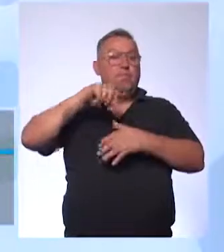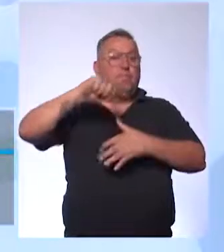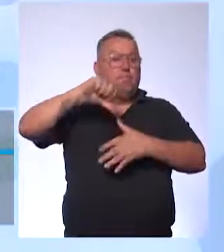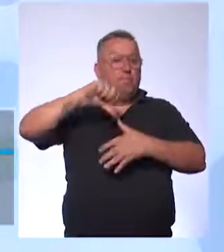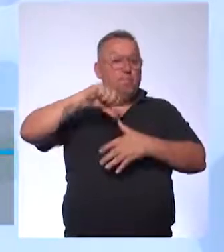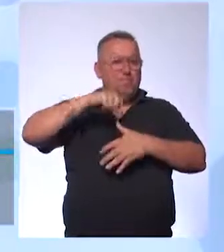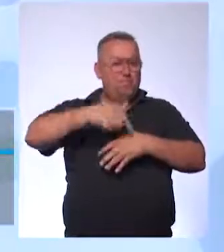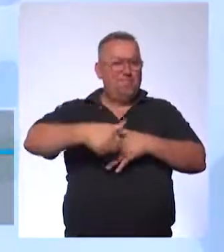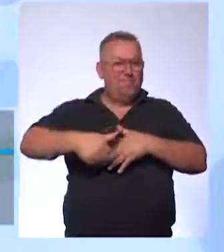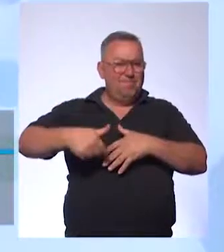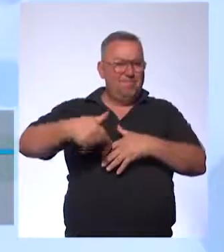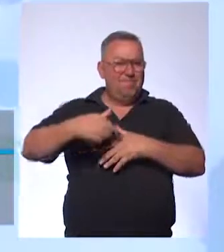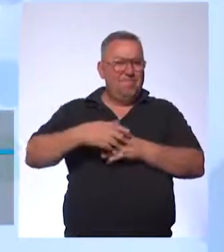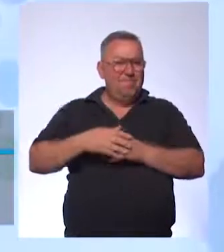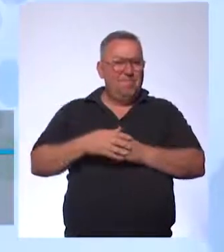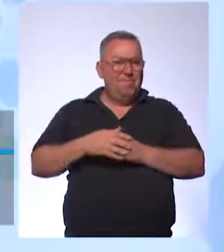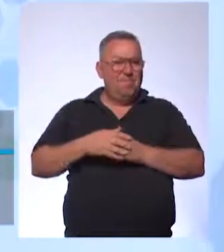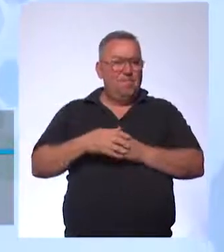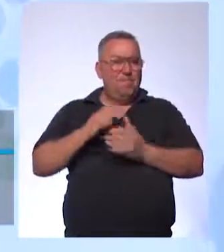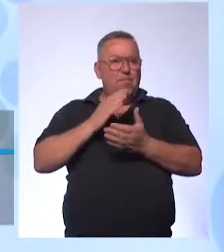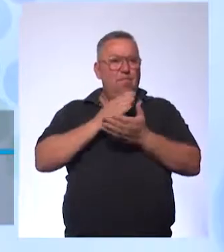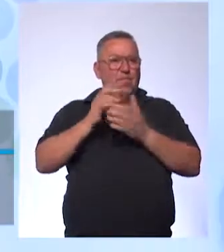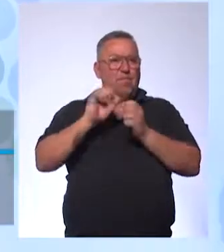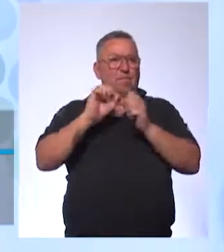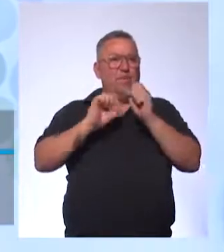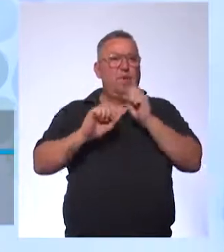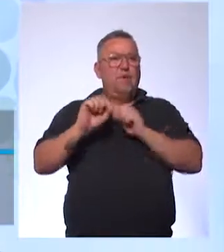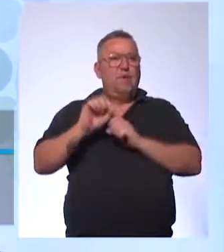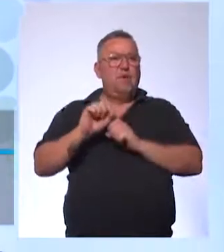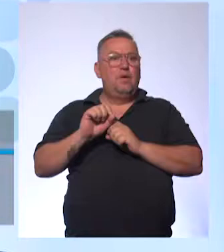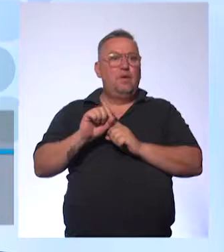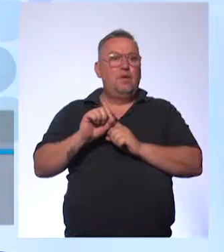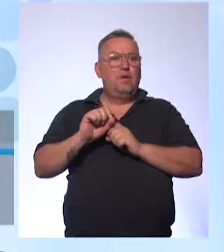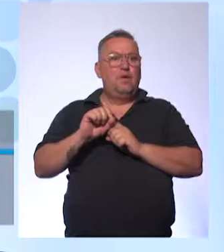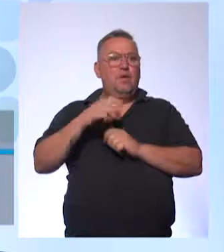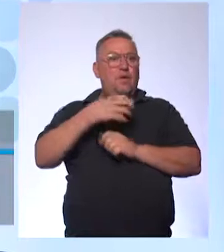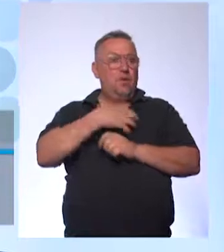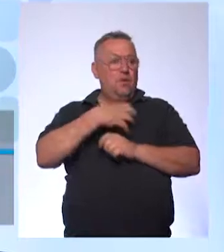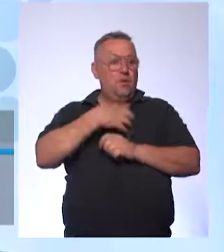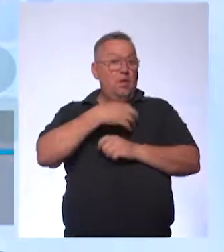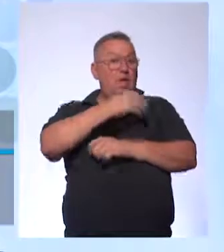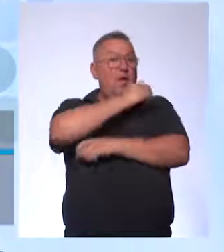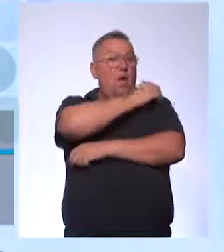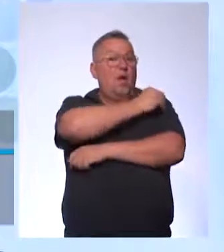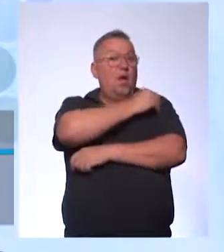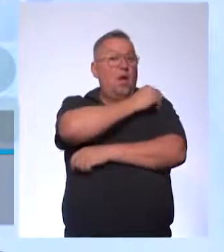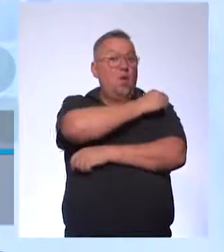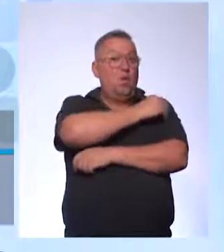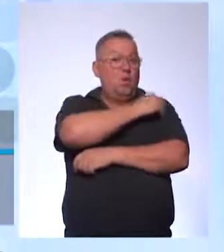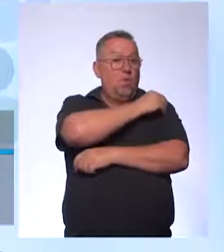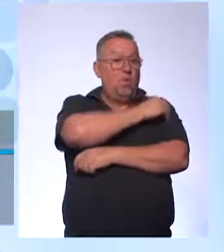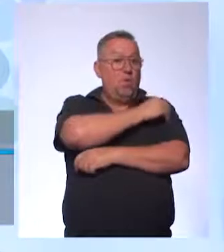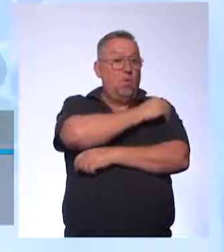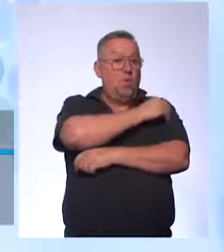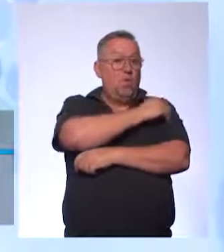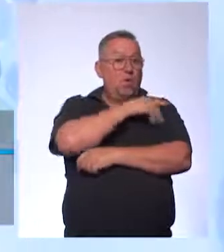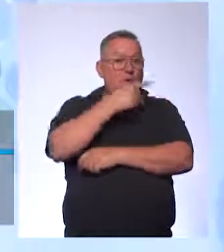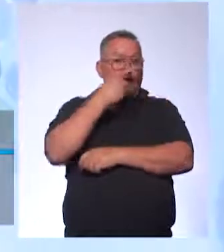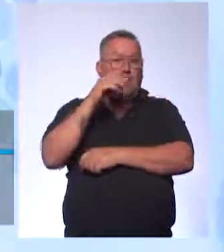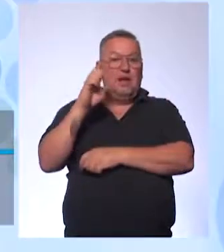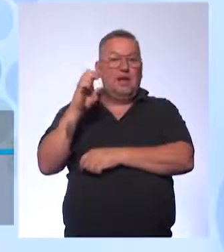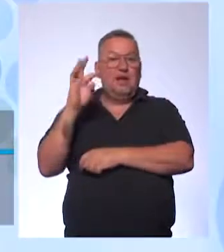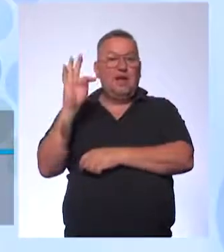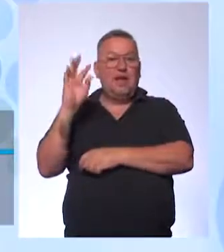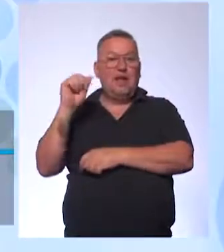Latina que ele começou a produzir um tipo de álcool, que hoje não se chama mais álcool, se chama etanol, mas